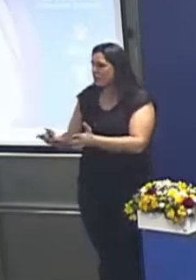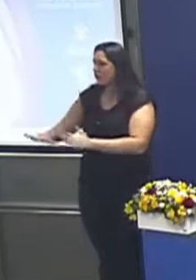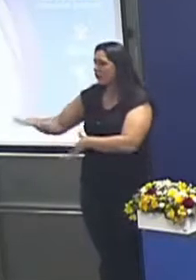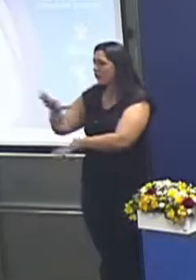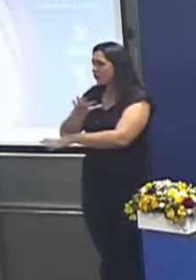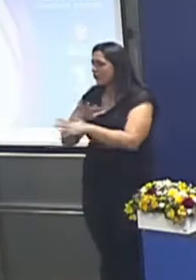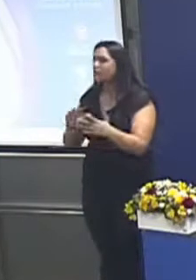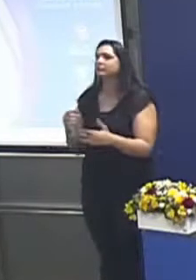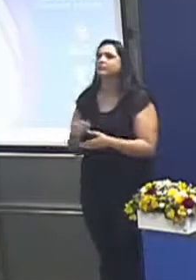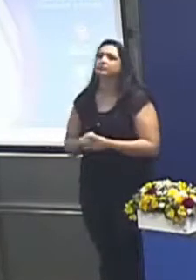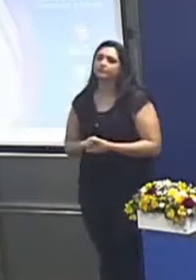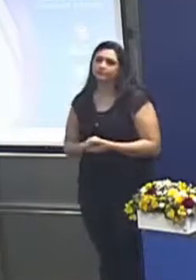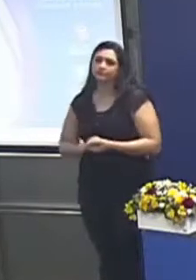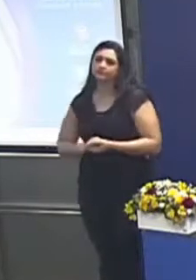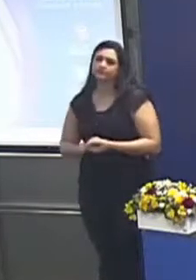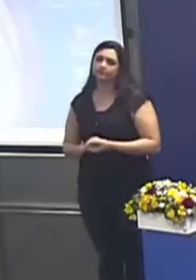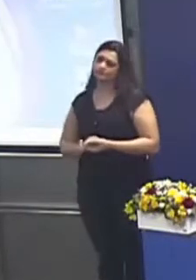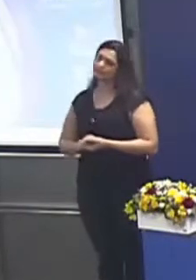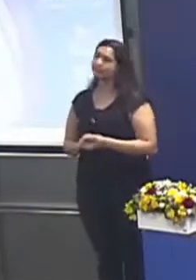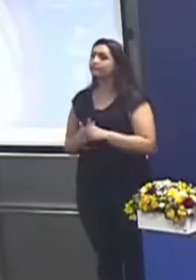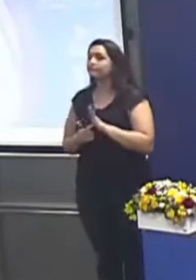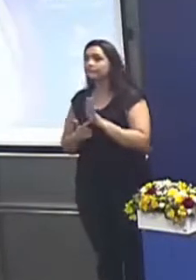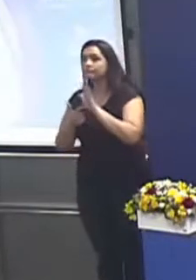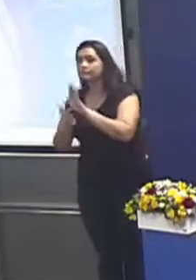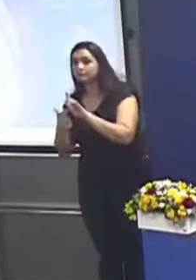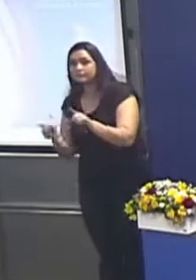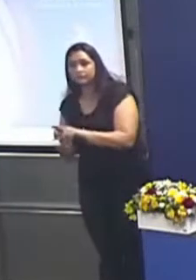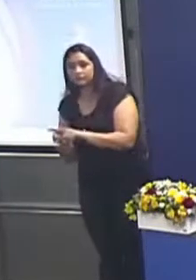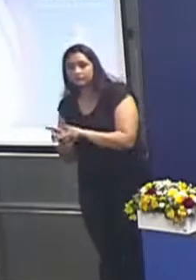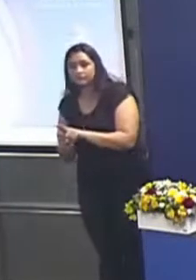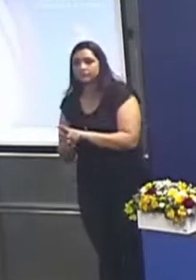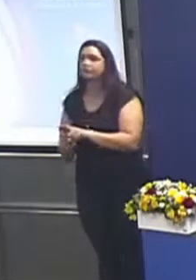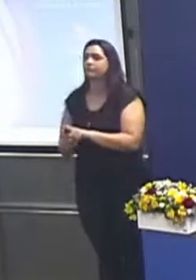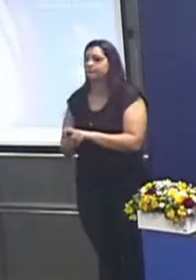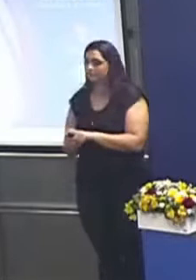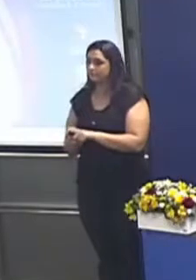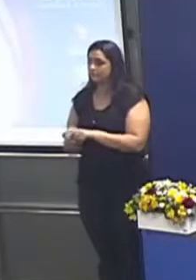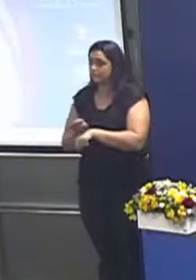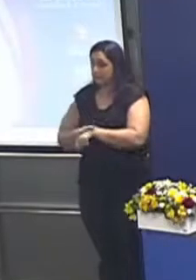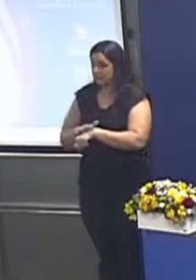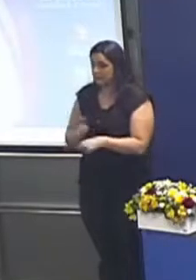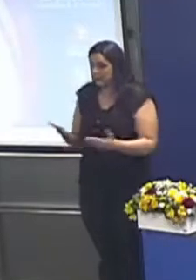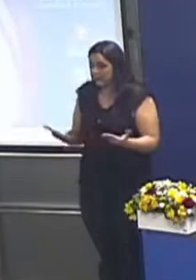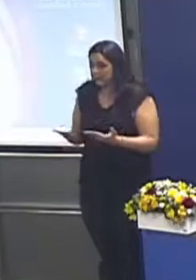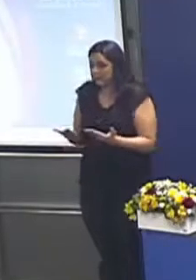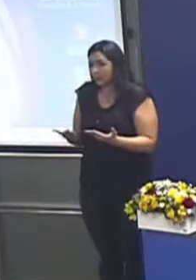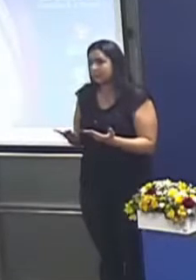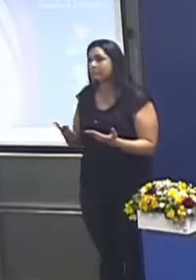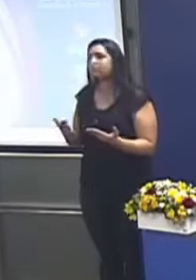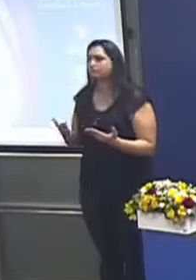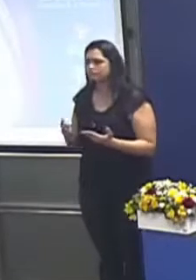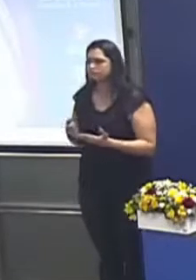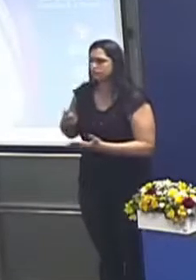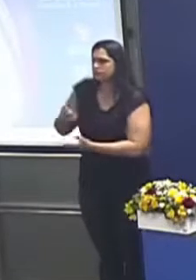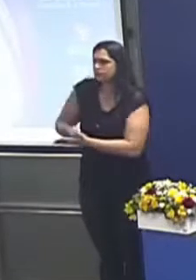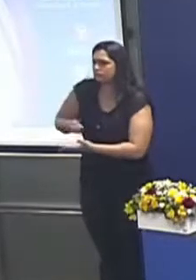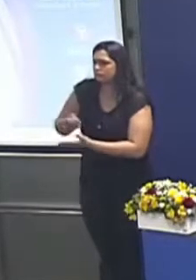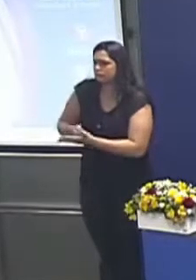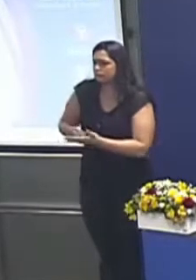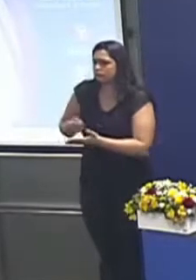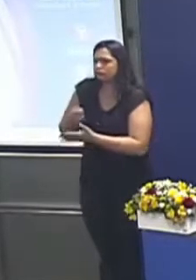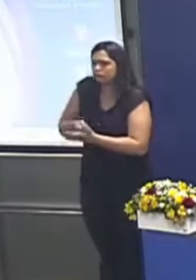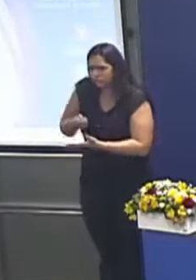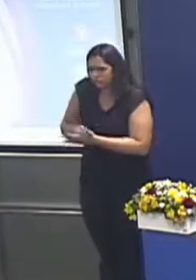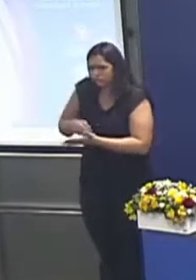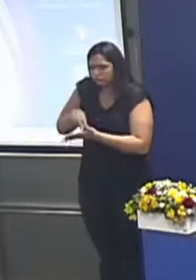relações de gênero. Queremos destacar também que esse momento, então, é de resistência e